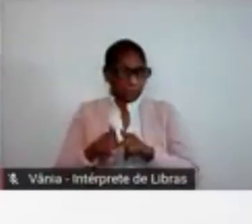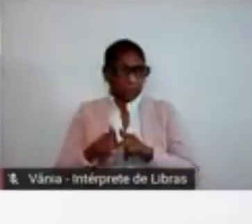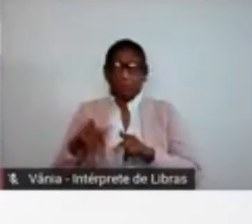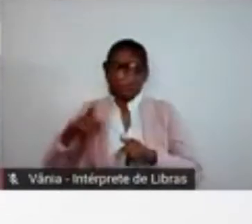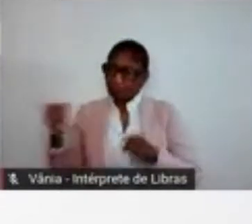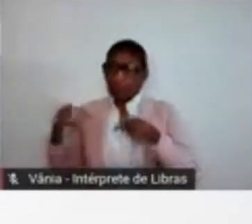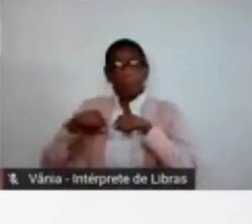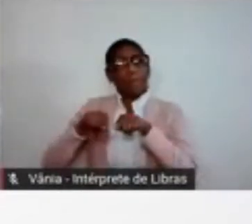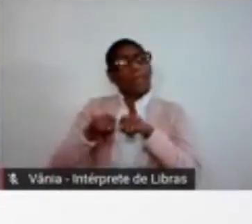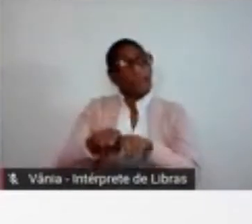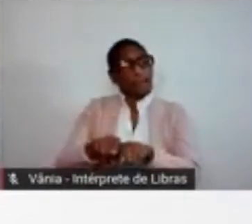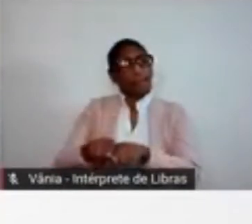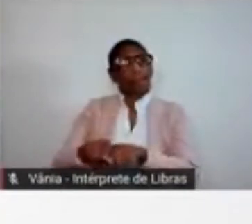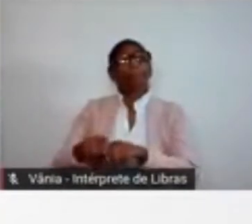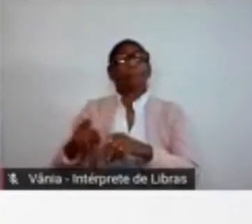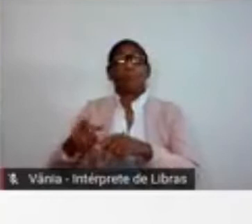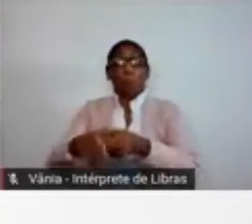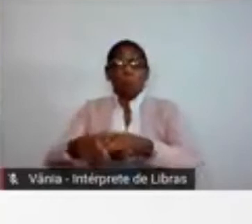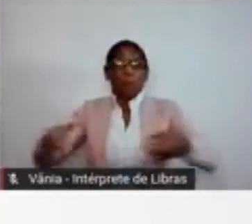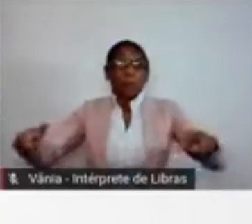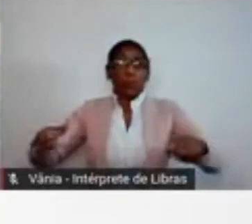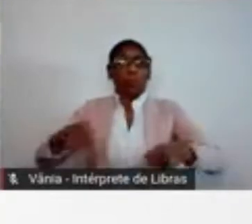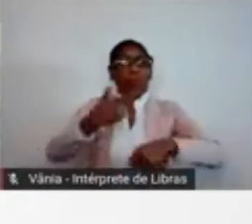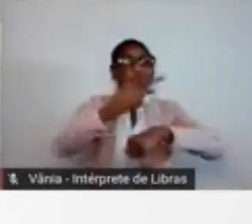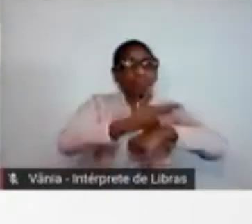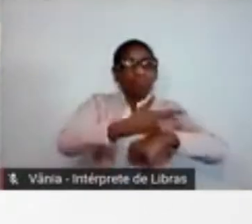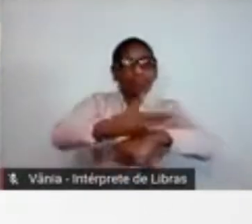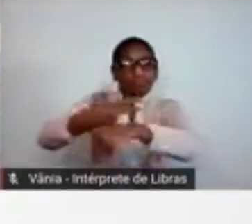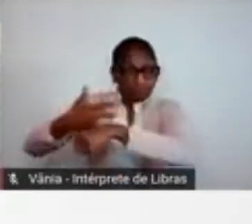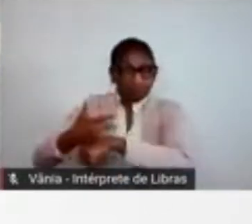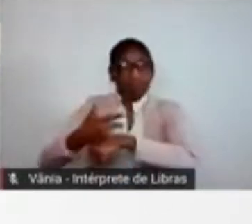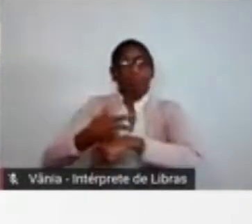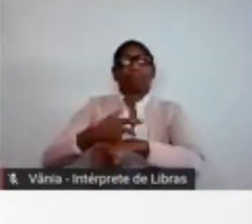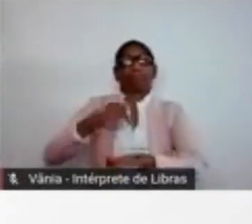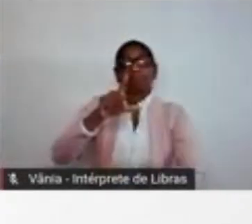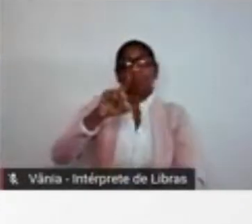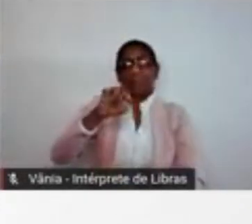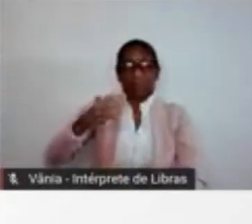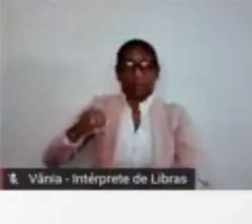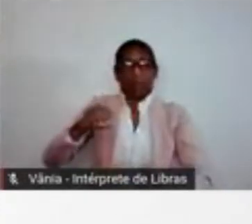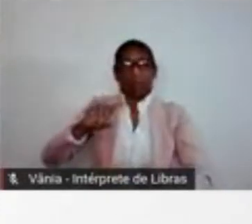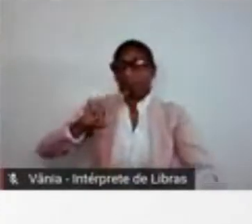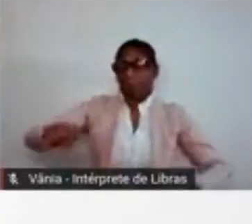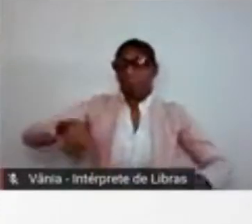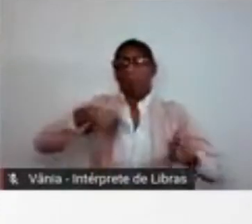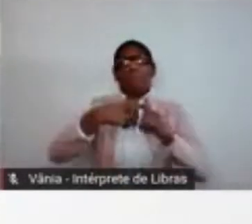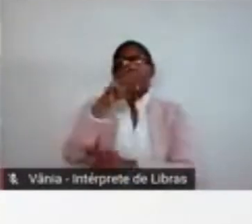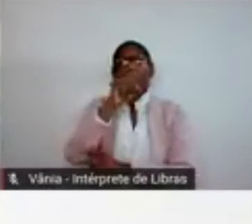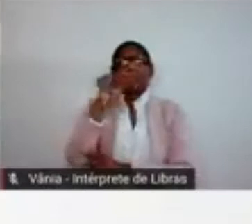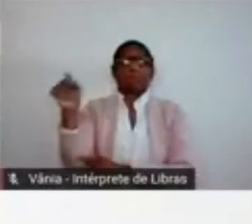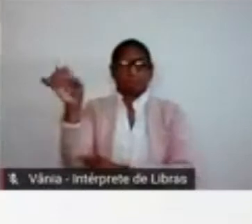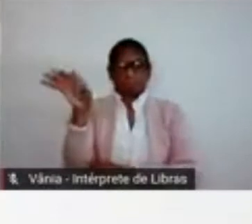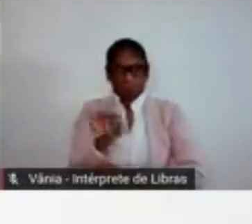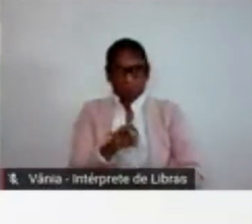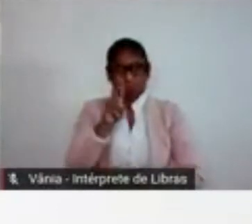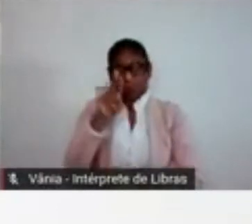parceria. Aumentamos os leitos de UTI em mais de 90%, vamos chegar a mais de 100% de aumento das UTIs